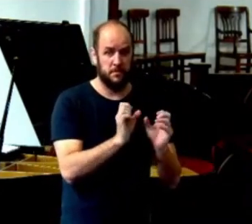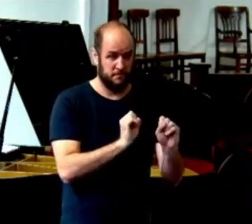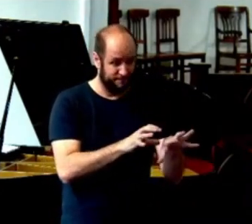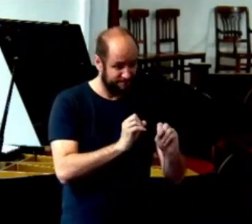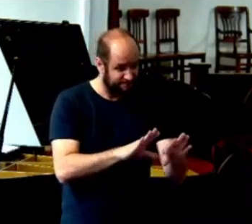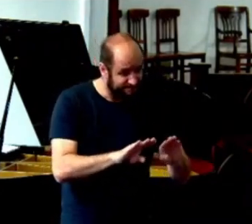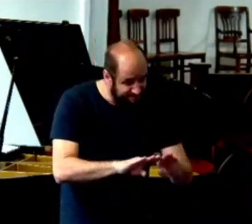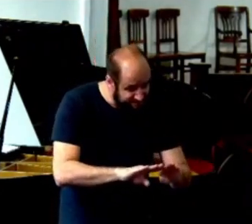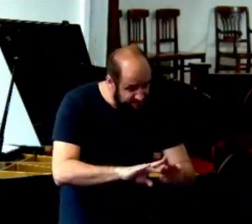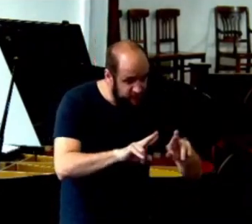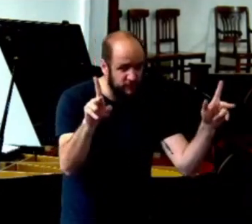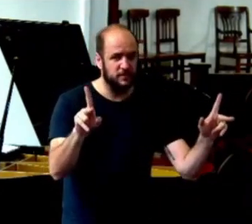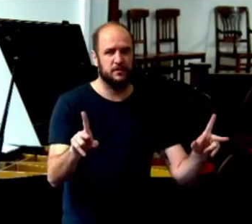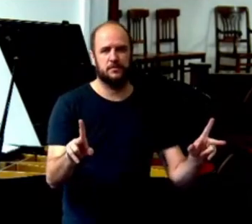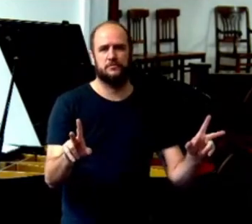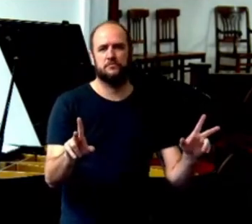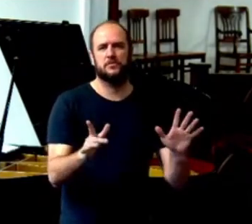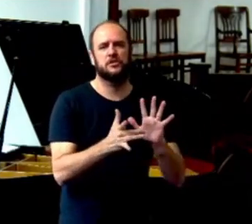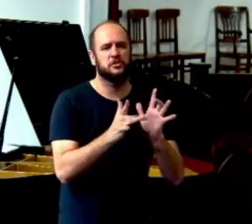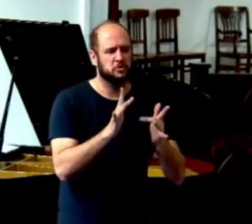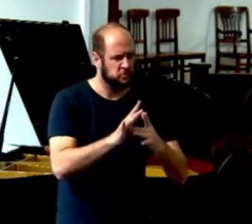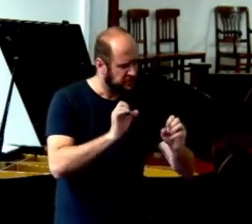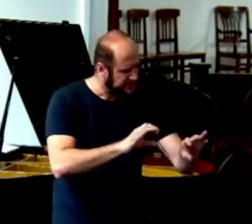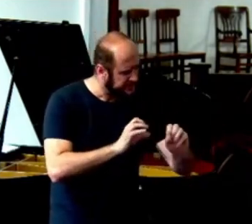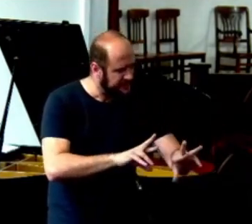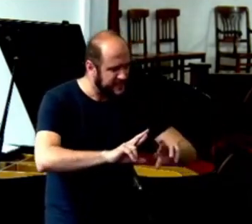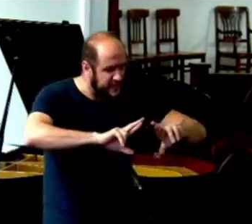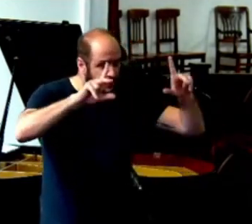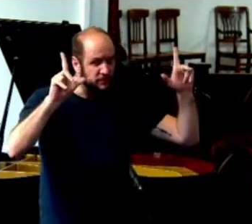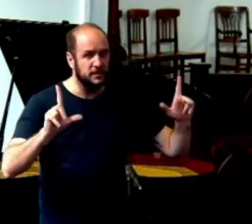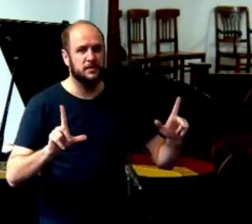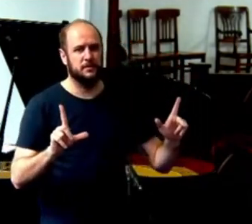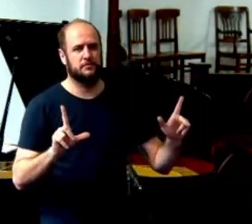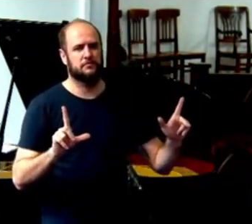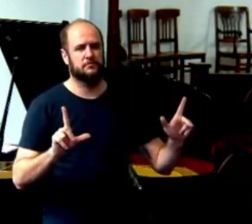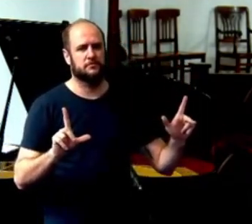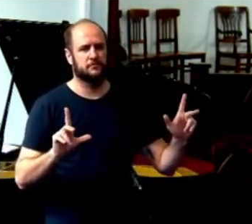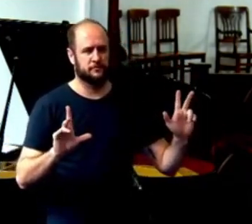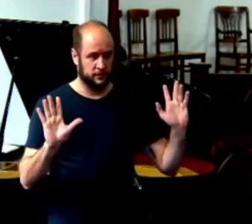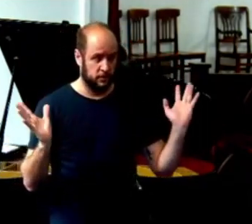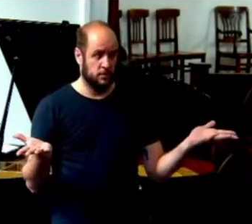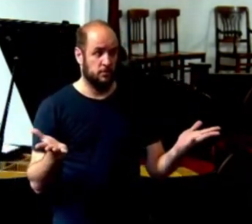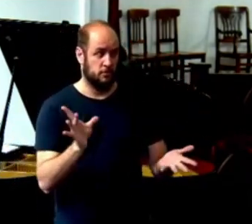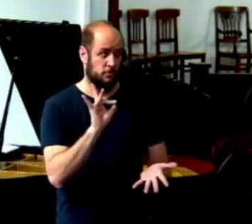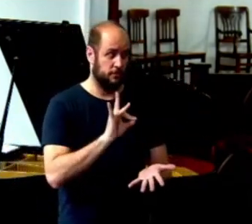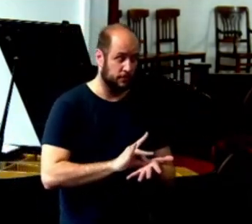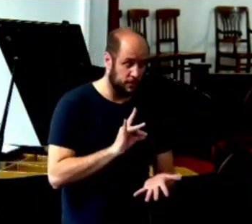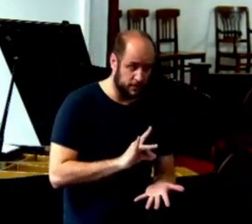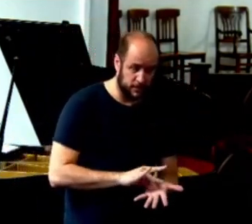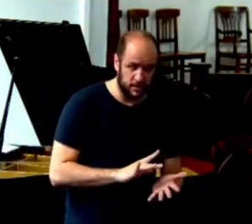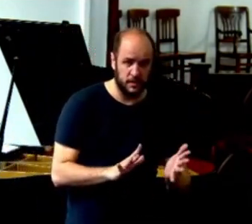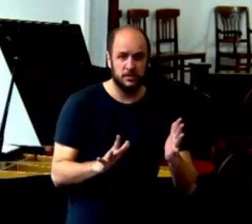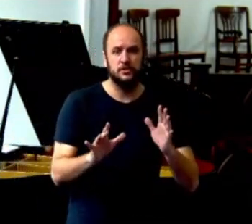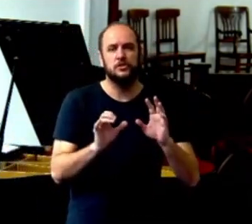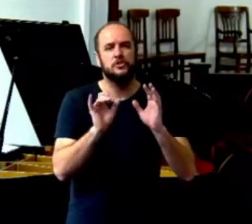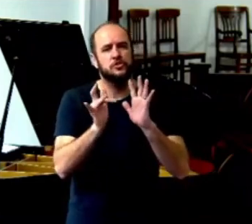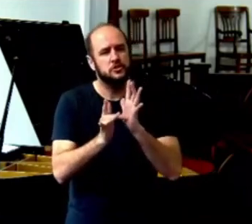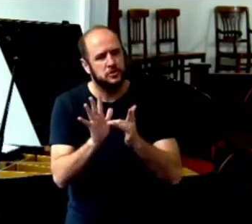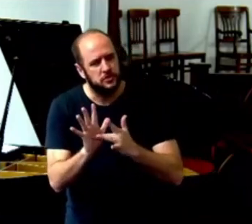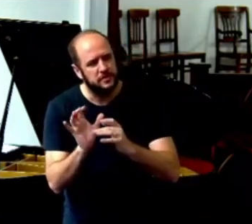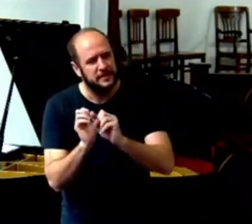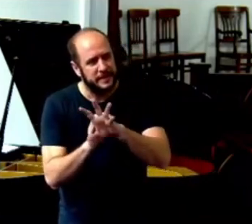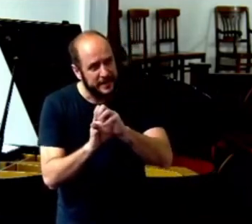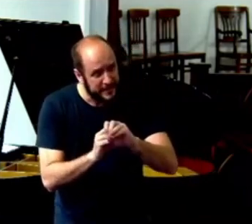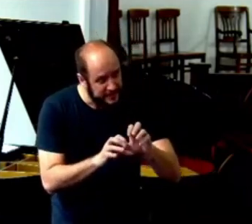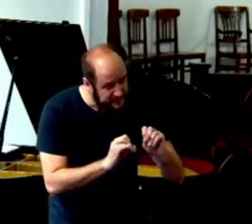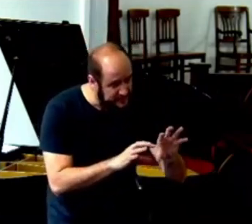do texto pregado por Jesus no monte. Na realidade, Ele vai nos ensinar, assim